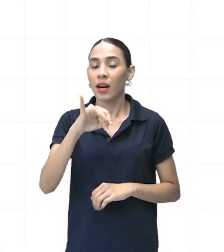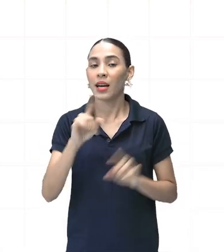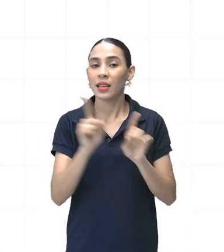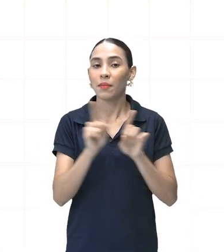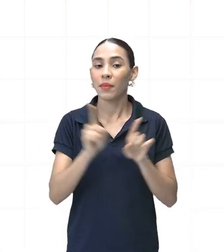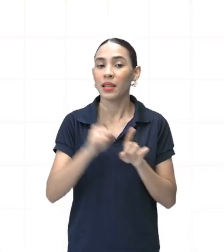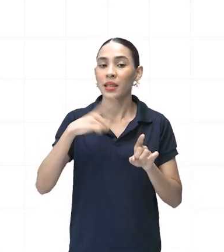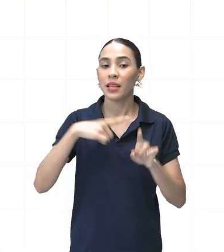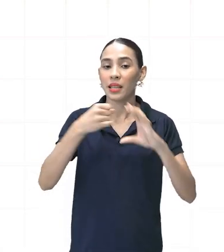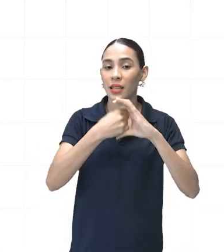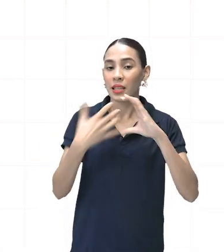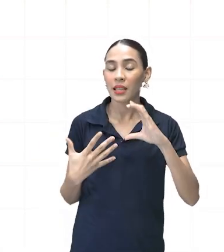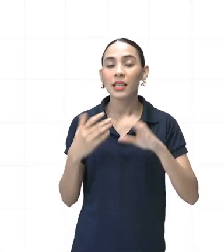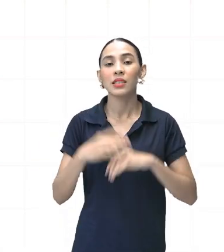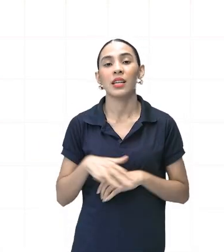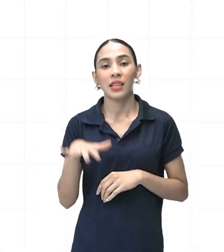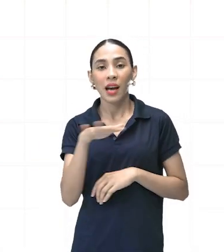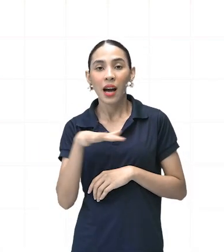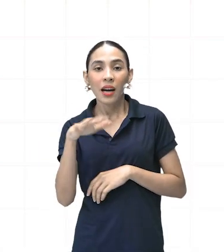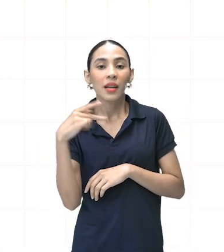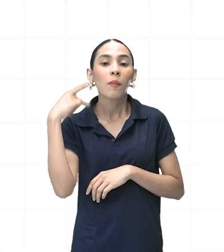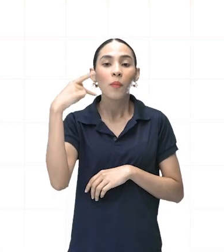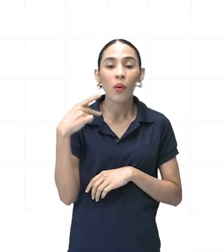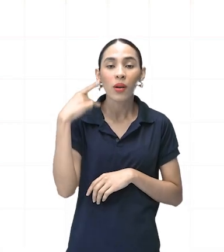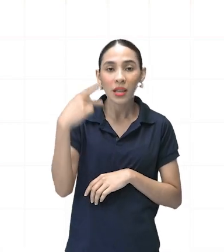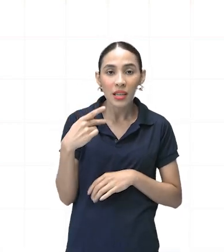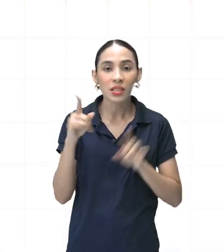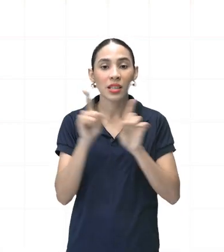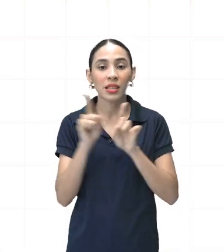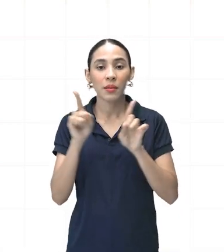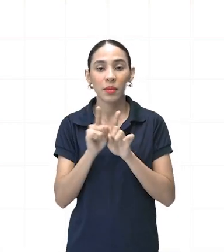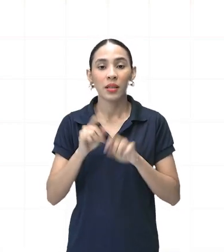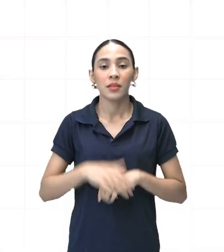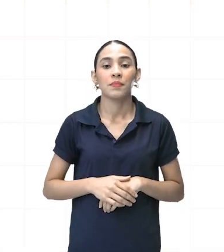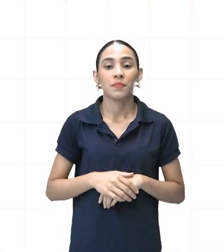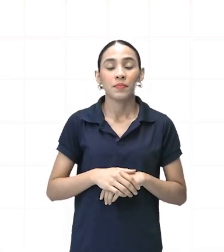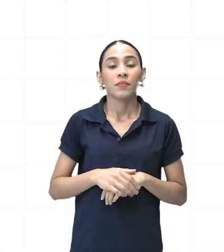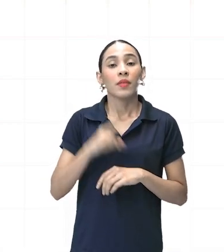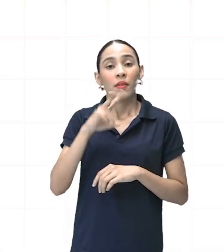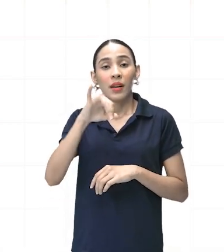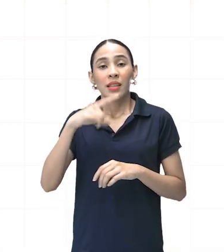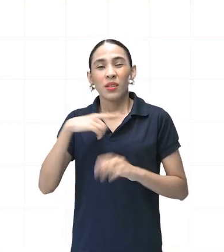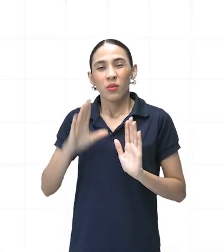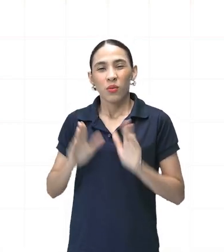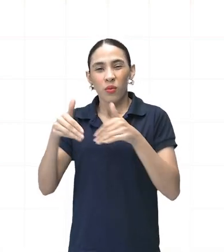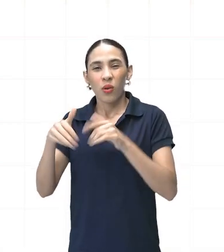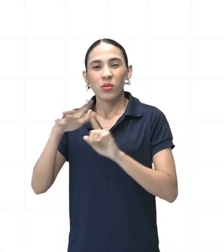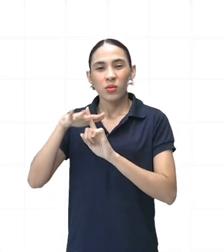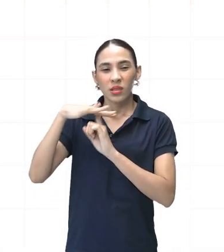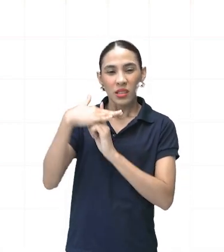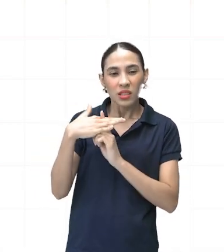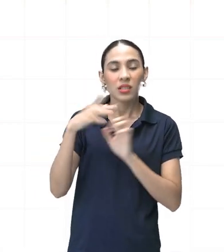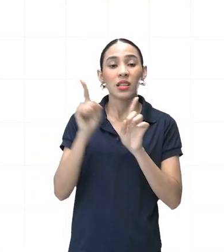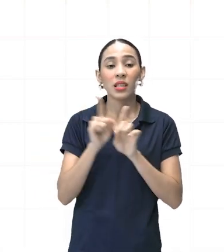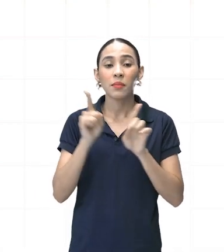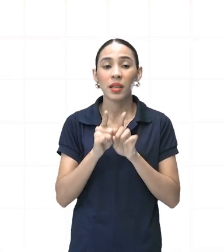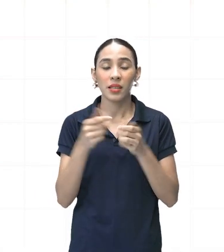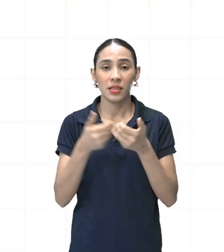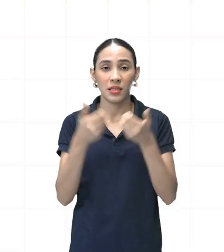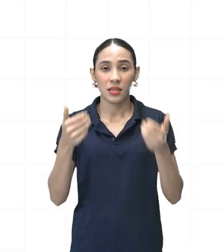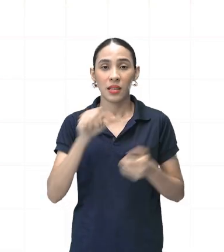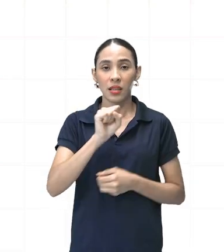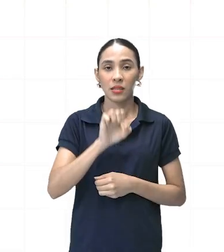possuir características tanto da parte política, e a parte política vai estar voltada aos socialistas e também